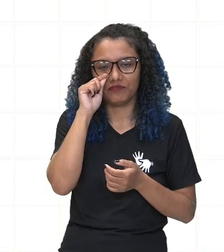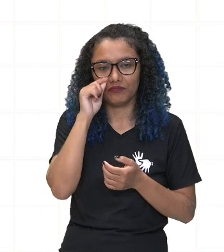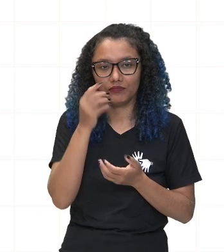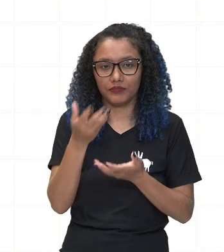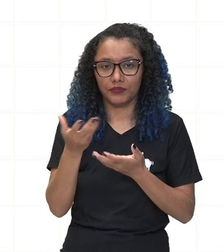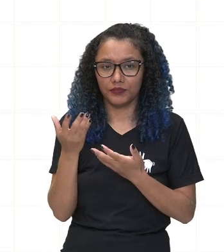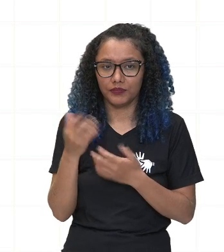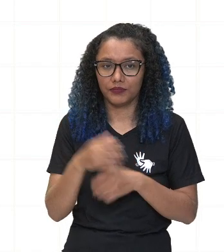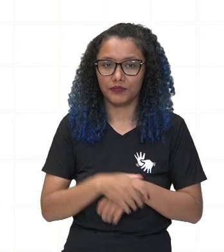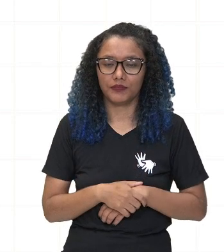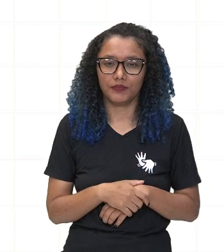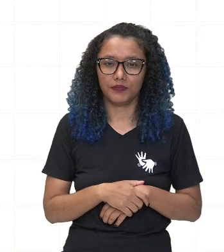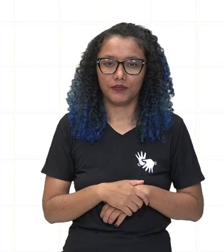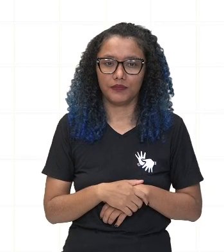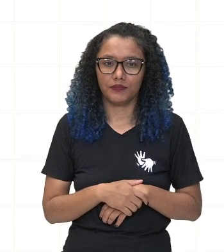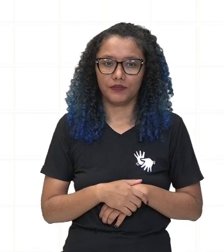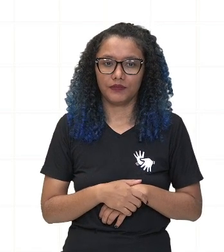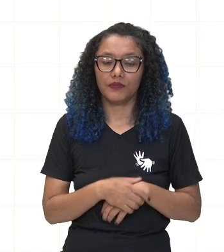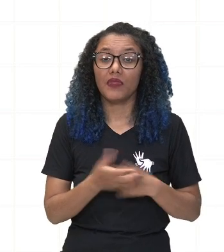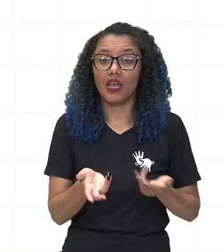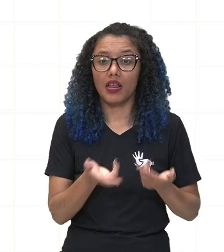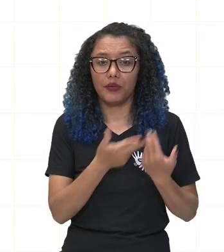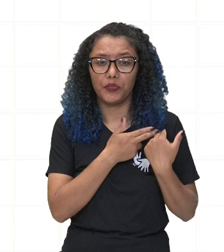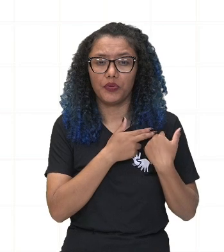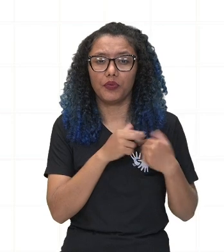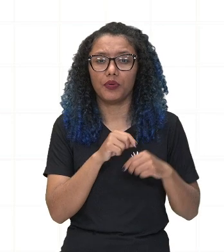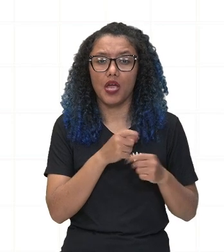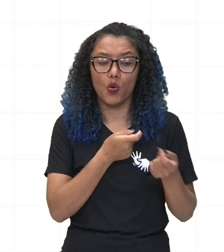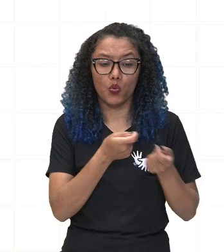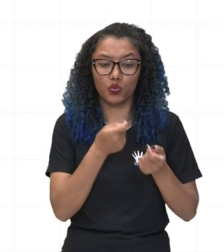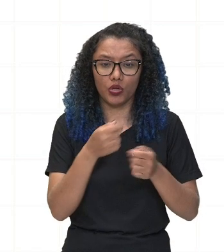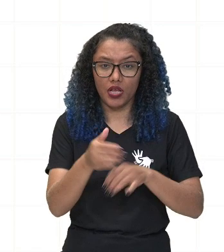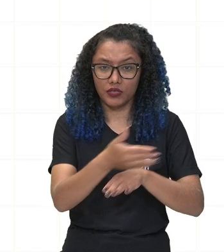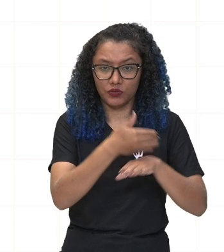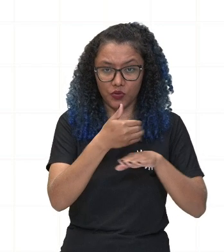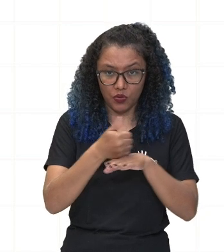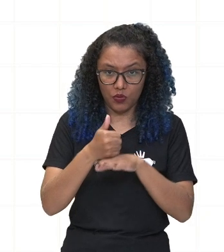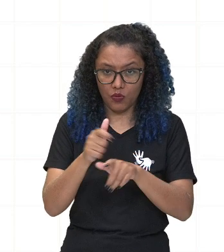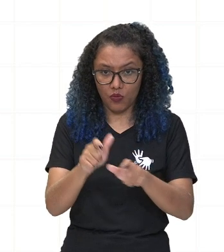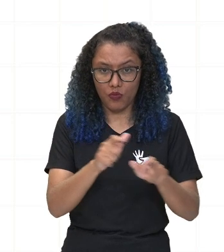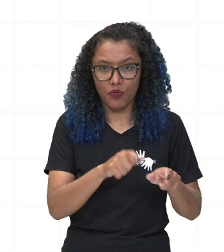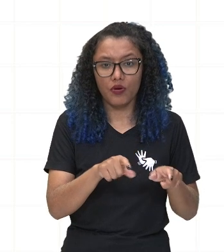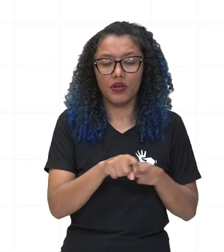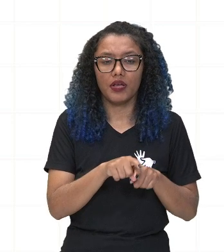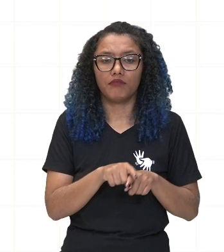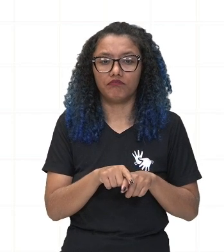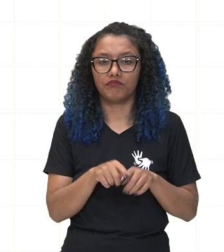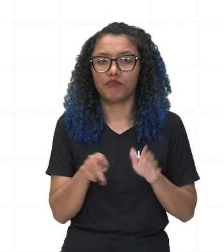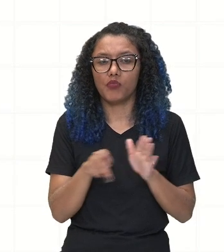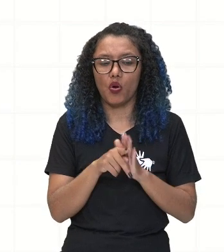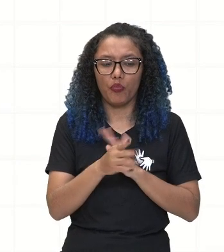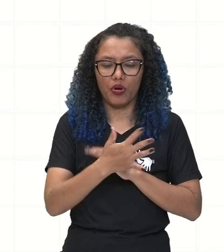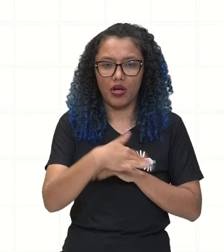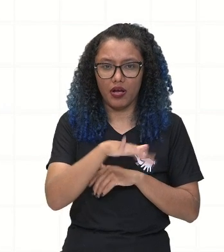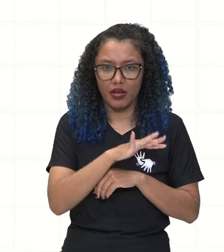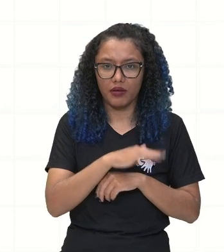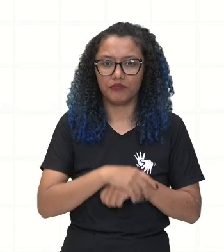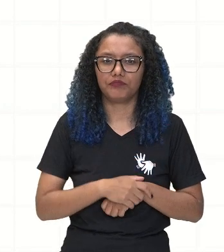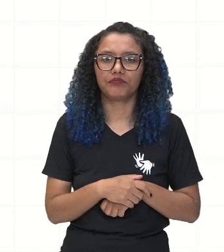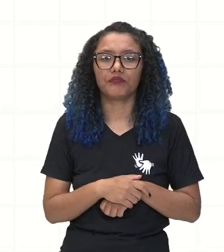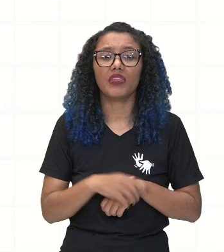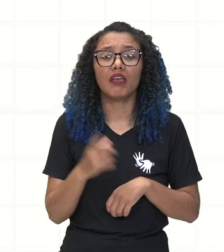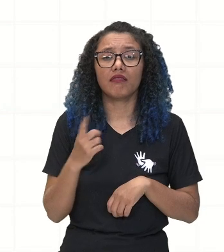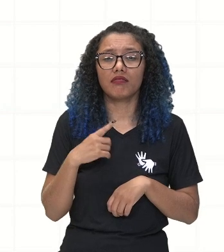Eram responsáveis pela administração das colônias e do Império Colonial como um todo, formado